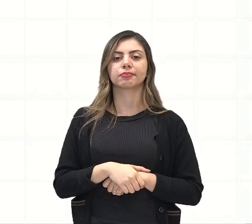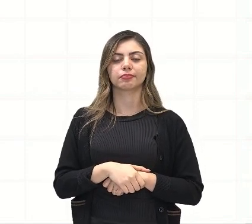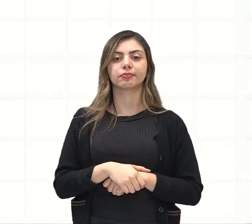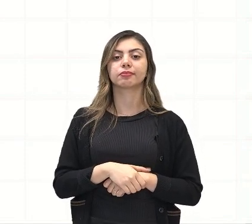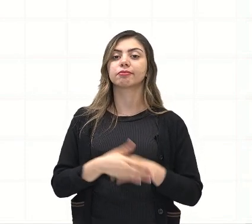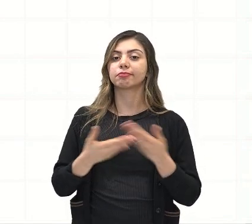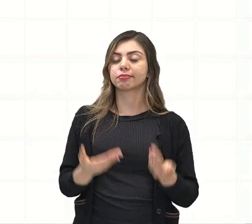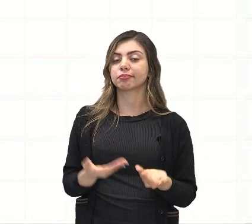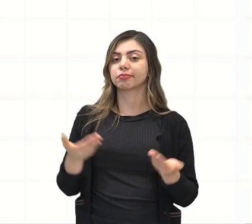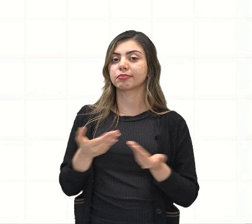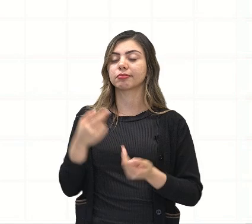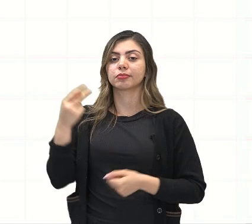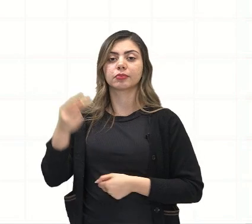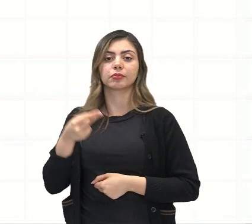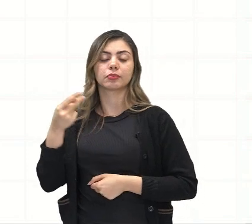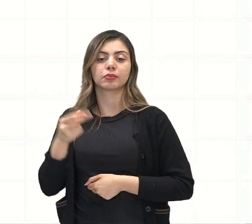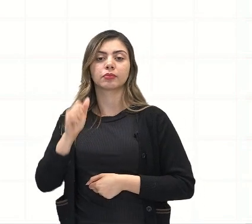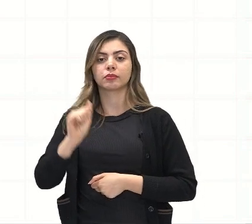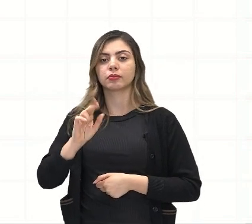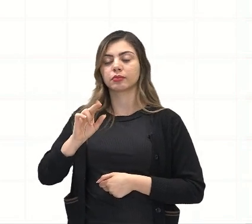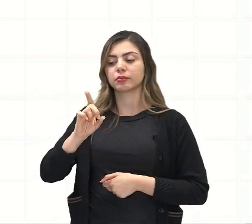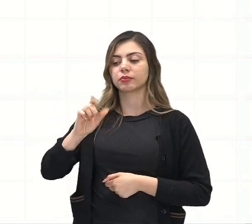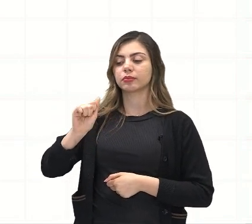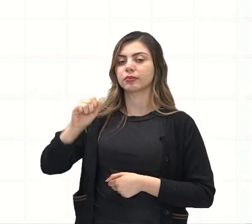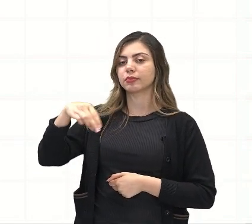da política de aldeamento,